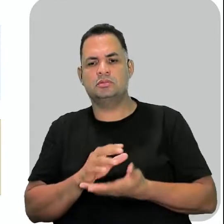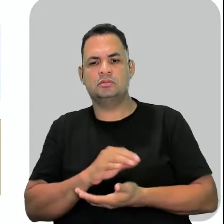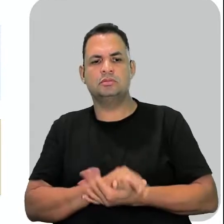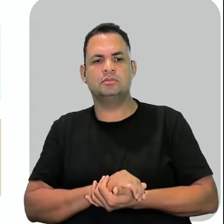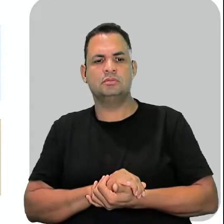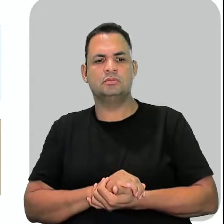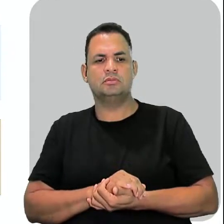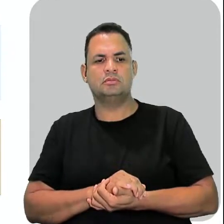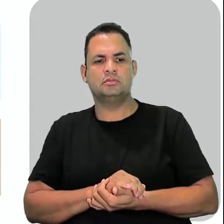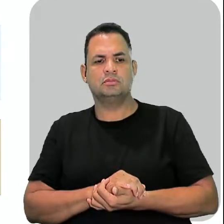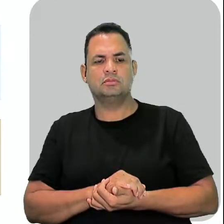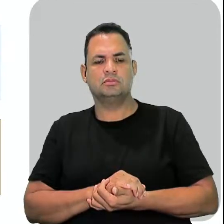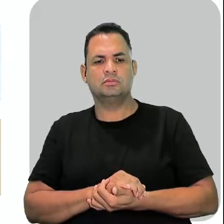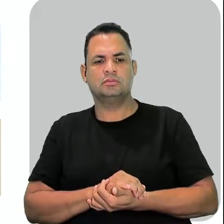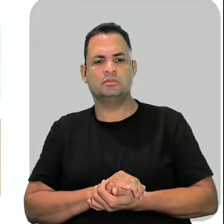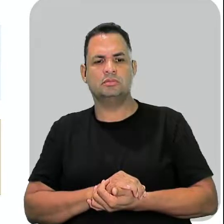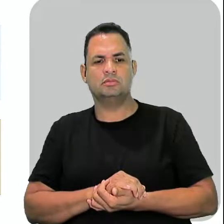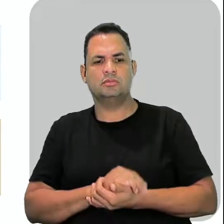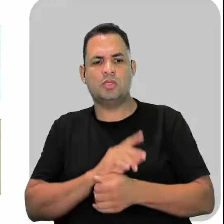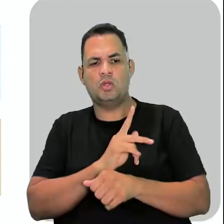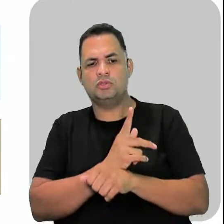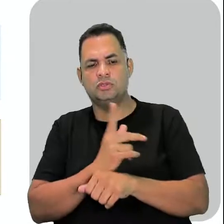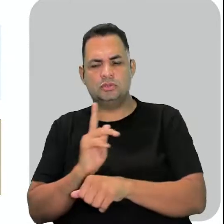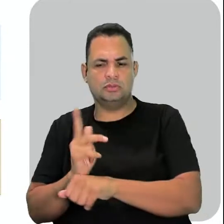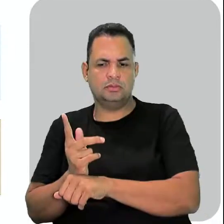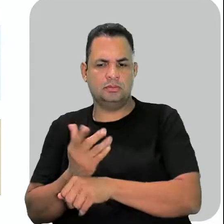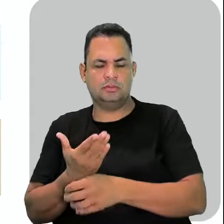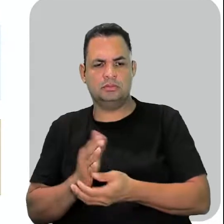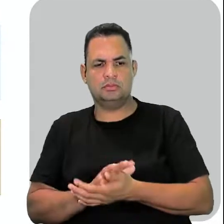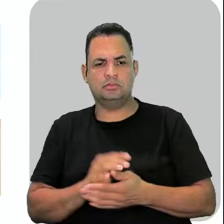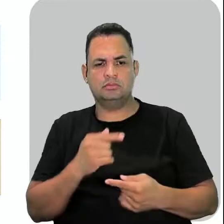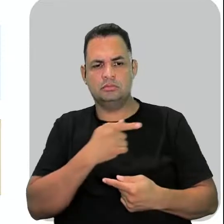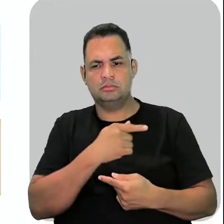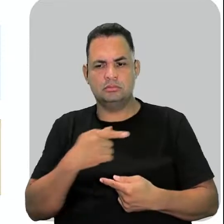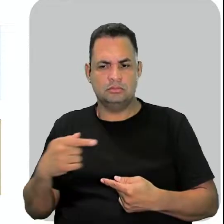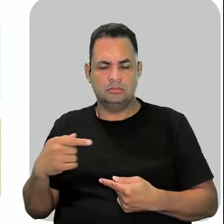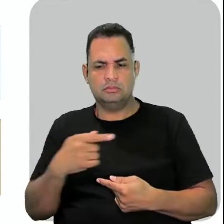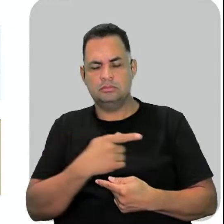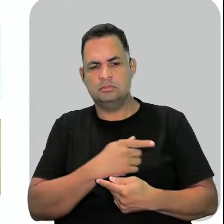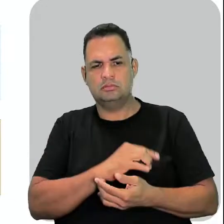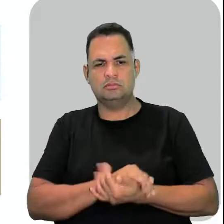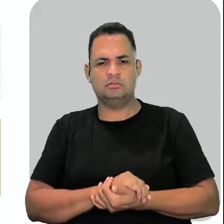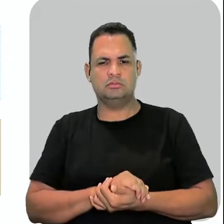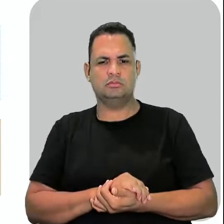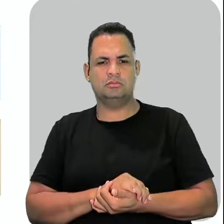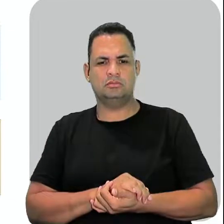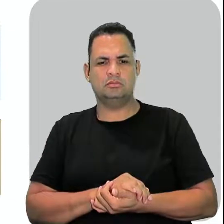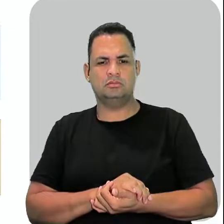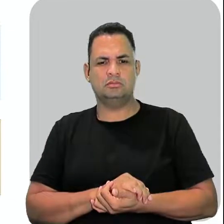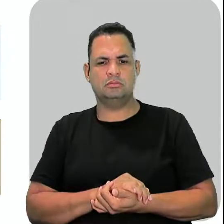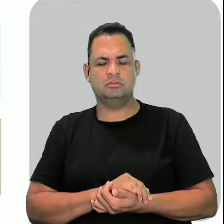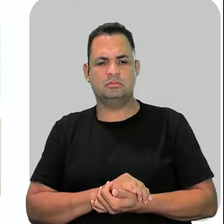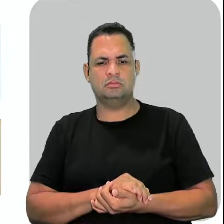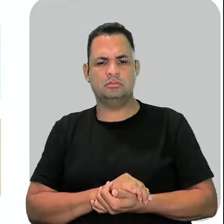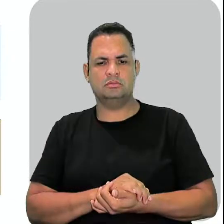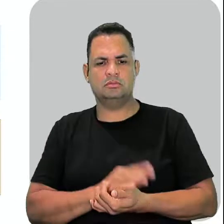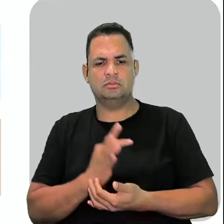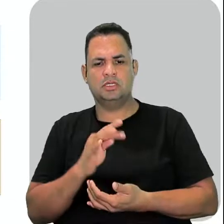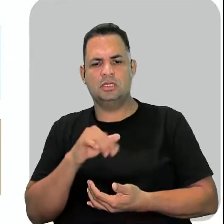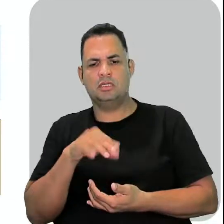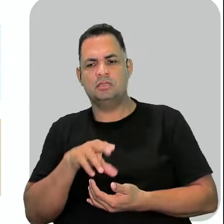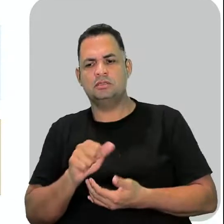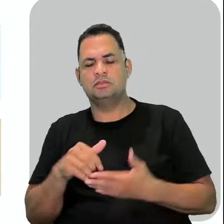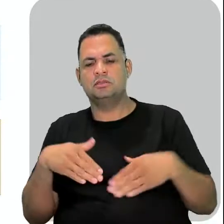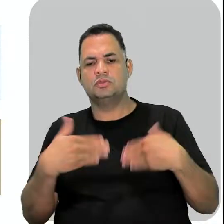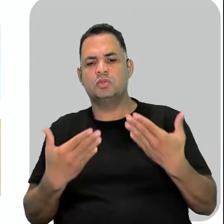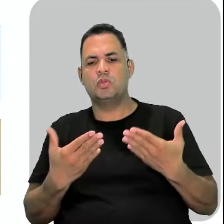iguais? Nesse caso aqui, ó, os hidrogênios são iguais. Estão do mesmo lado, são cis. Eles vão ser trans